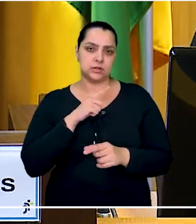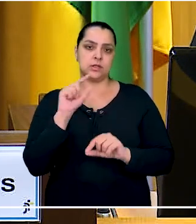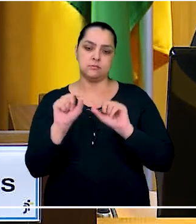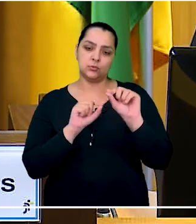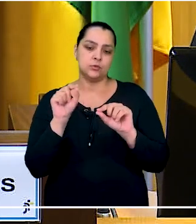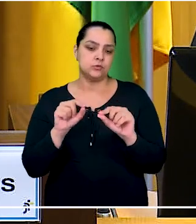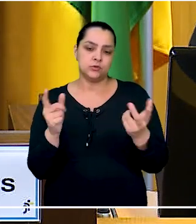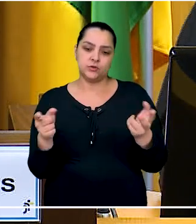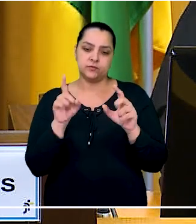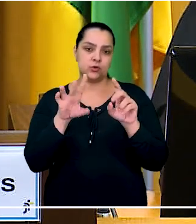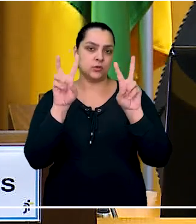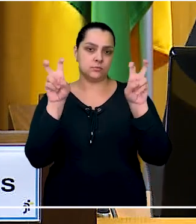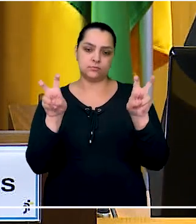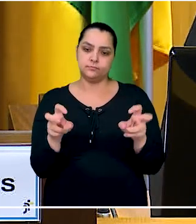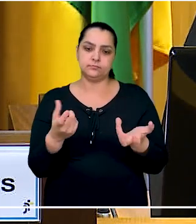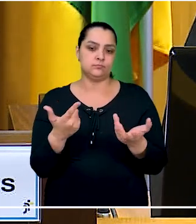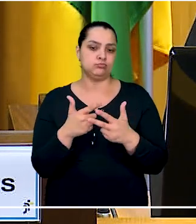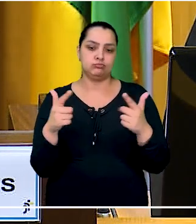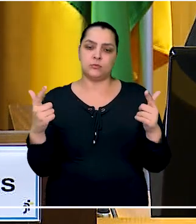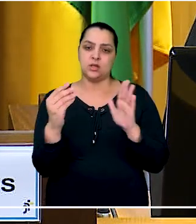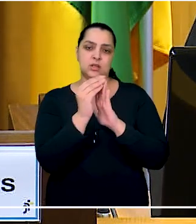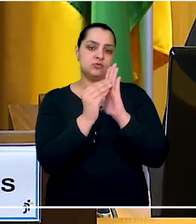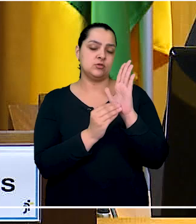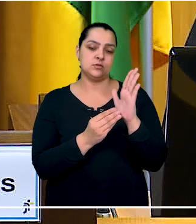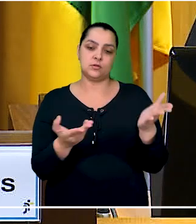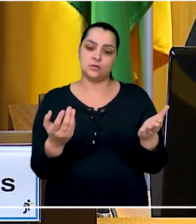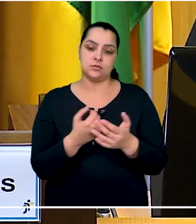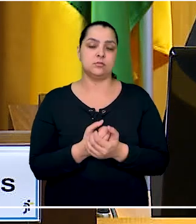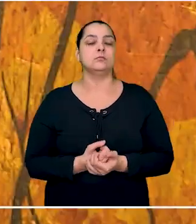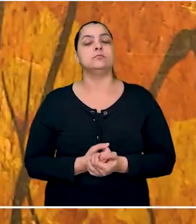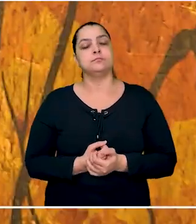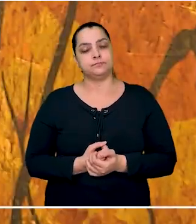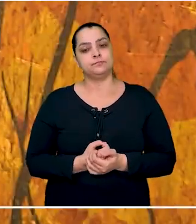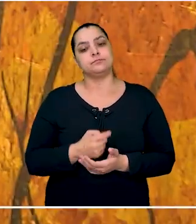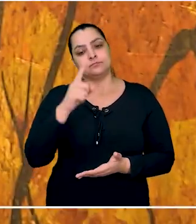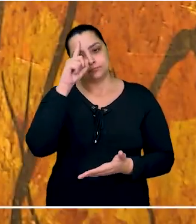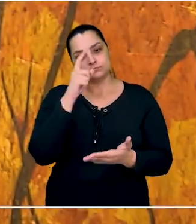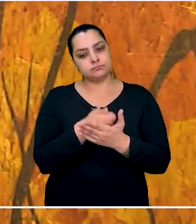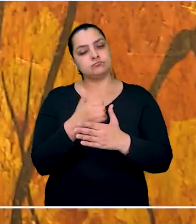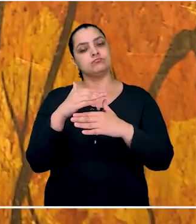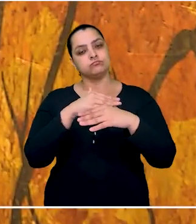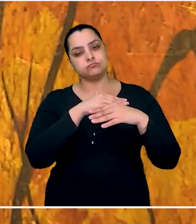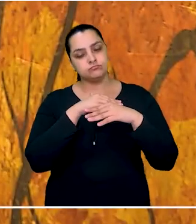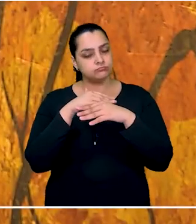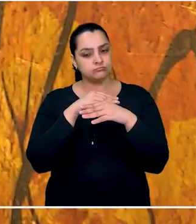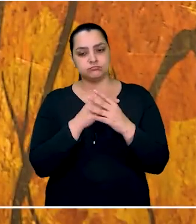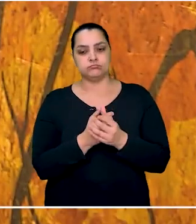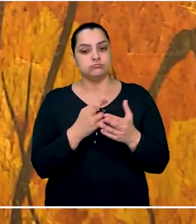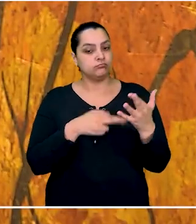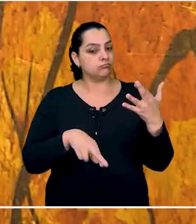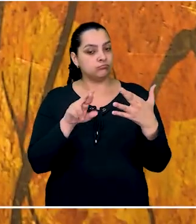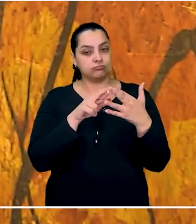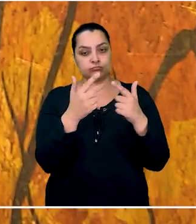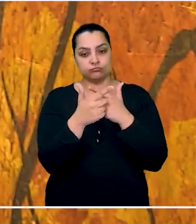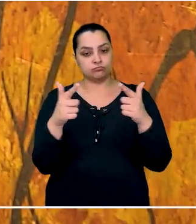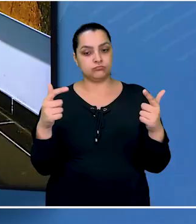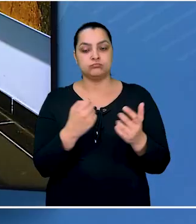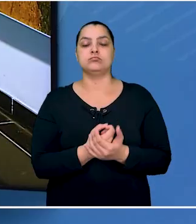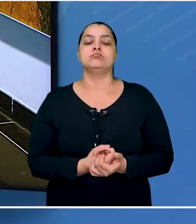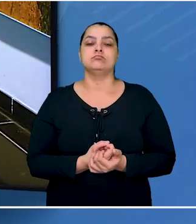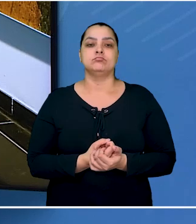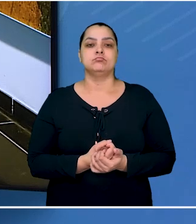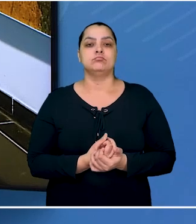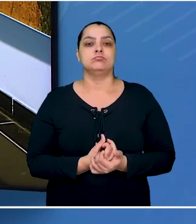só essa questão, não tem mais nada registrado no regional. A decisão foi unânime e não cabe mais